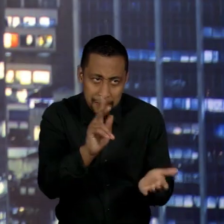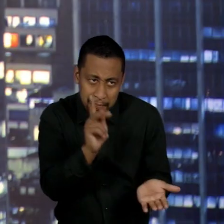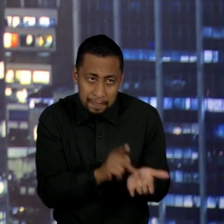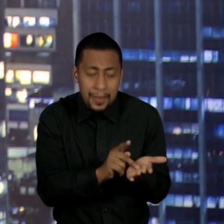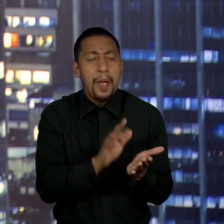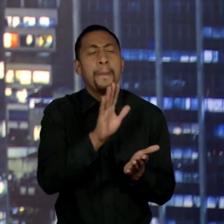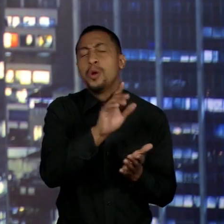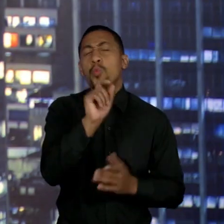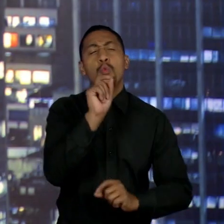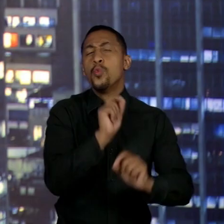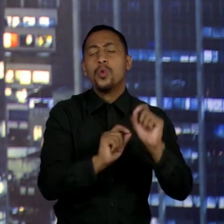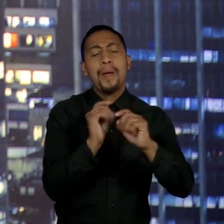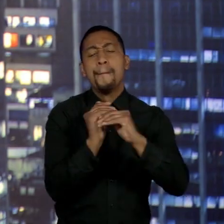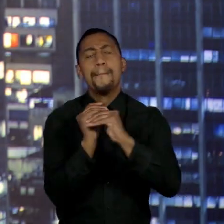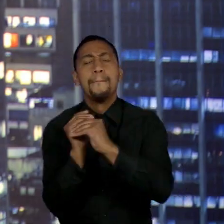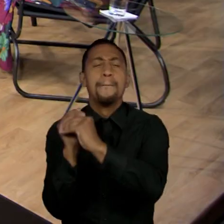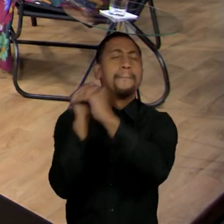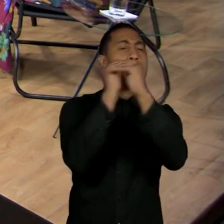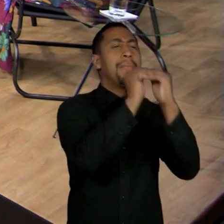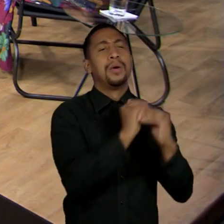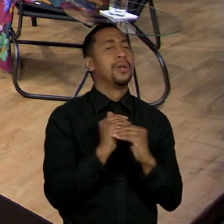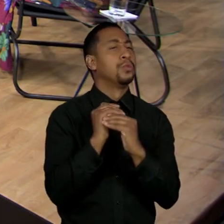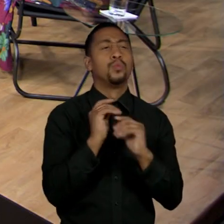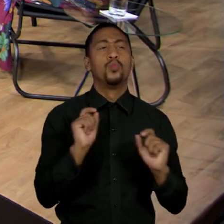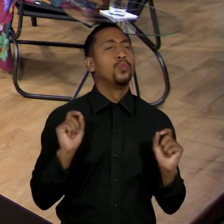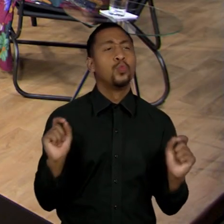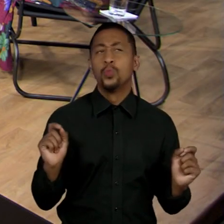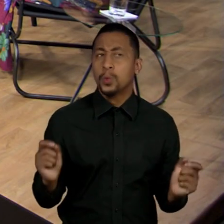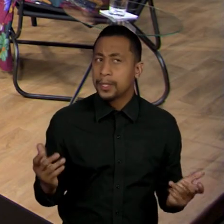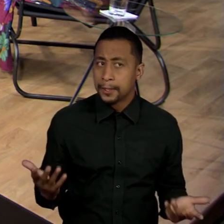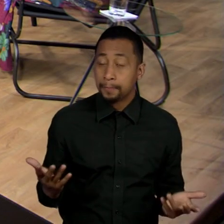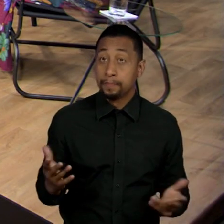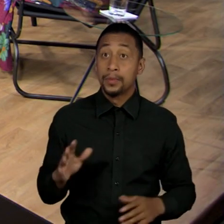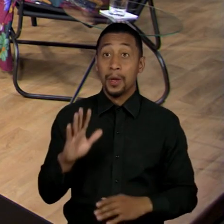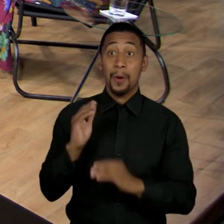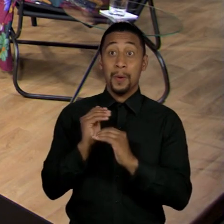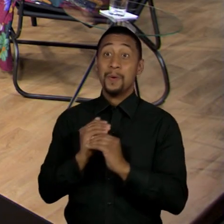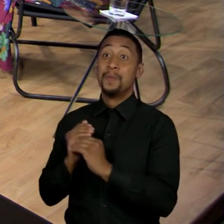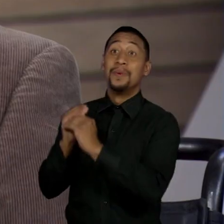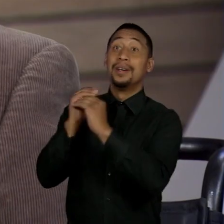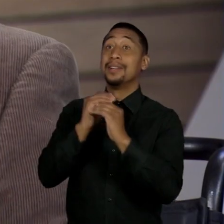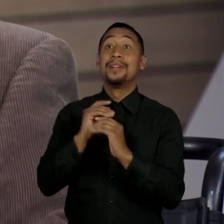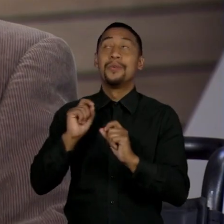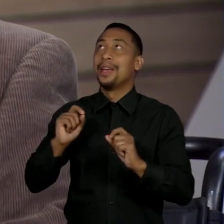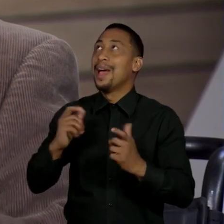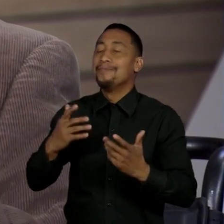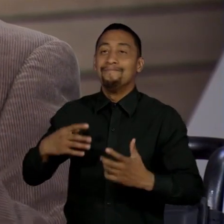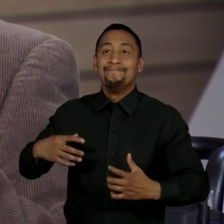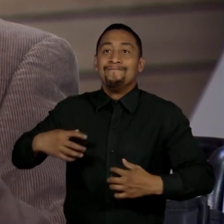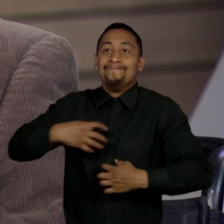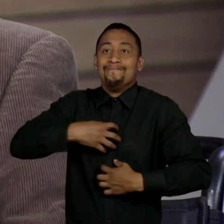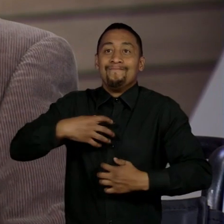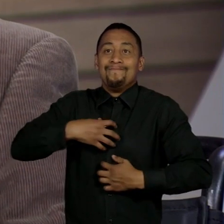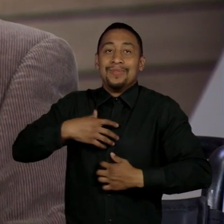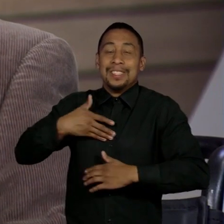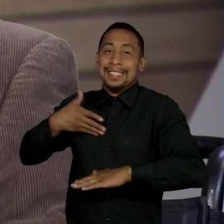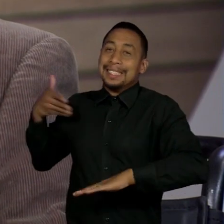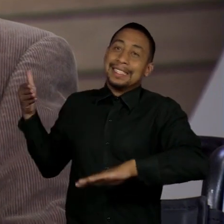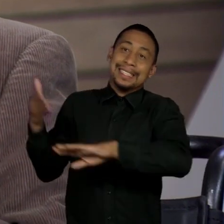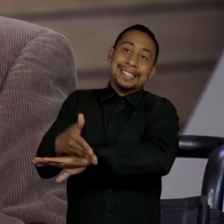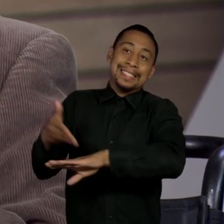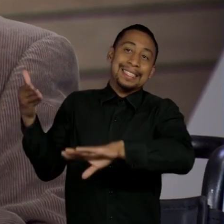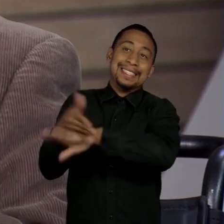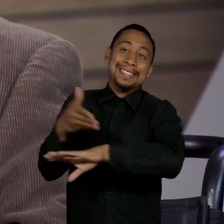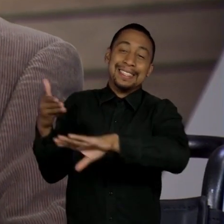comum a todas elas? O que é comum é o espírito de pertença, né? Esse espírito de